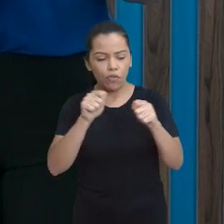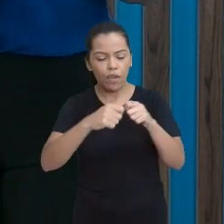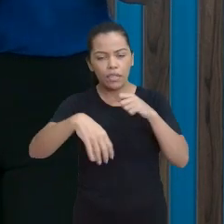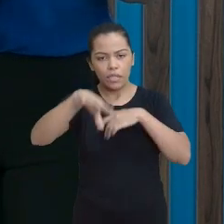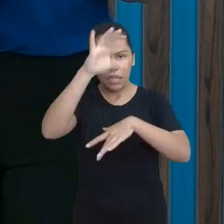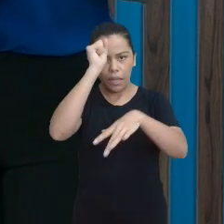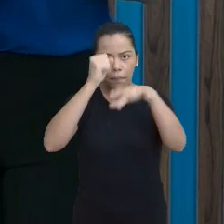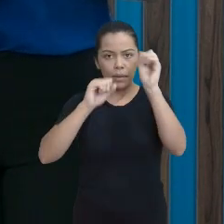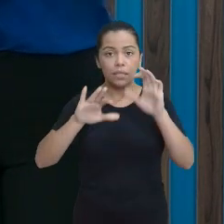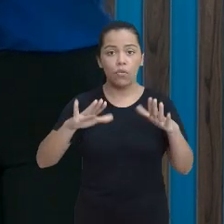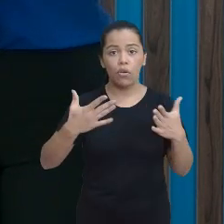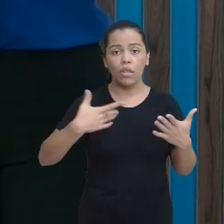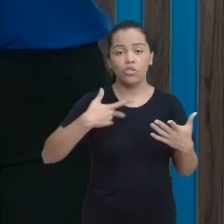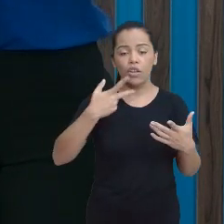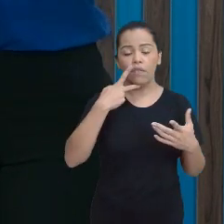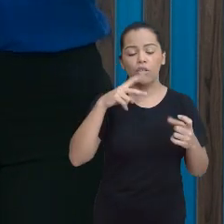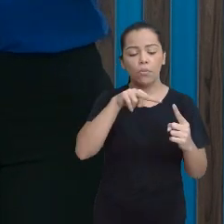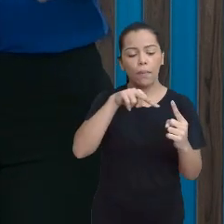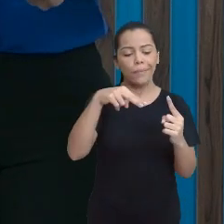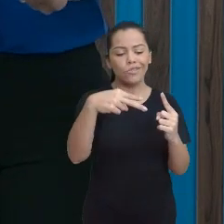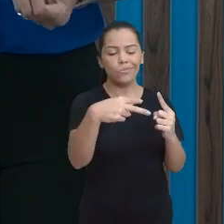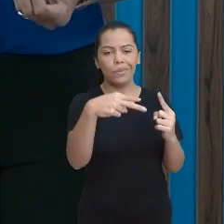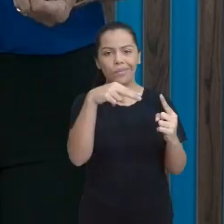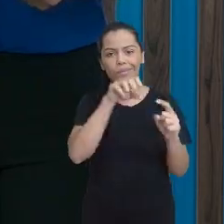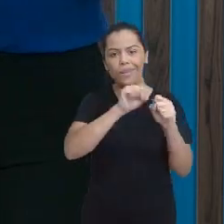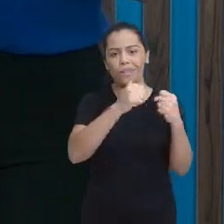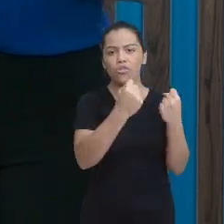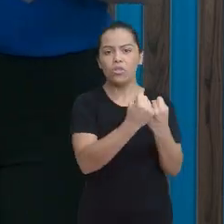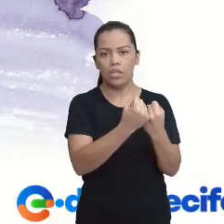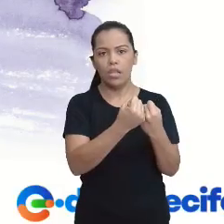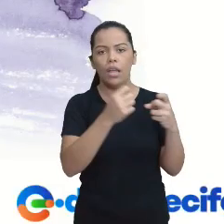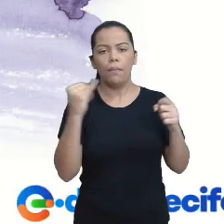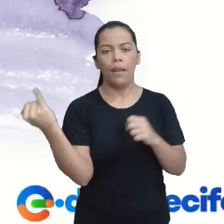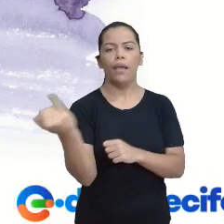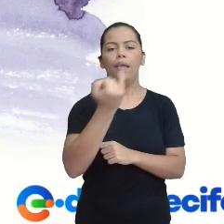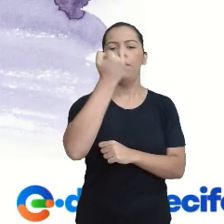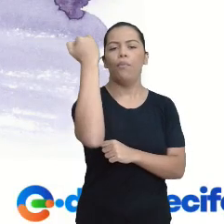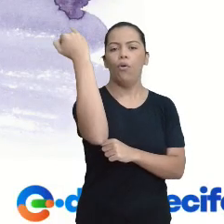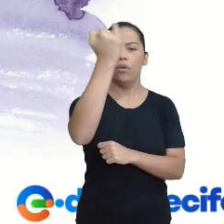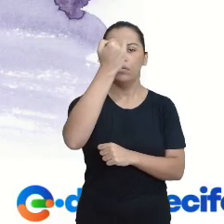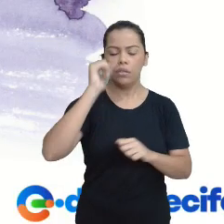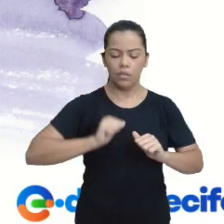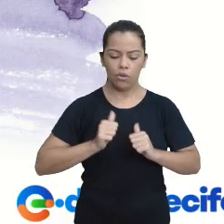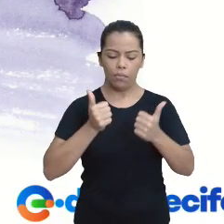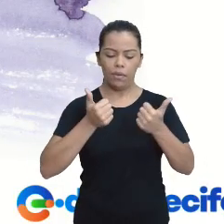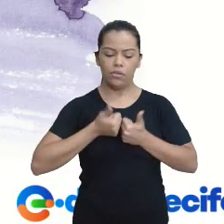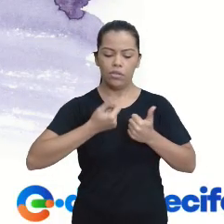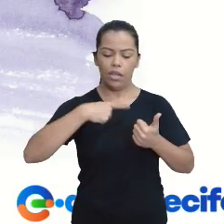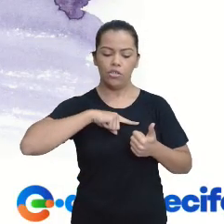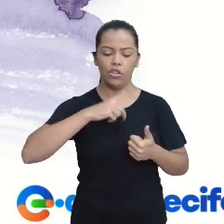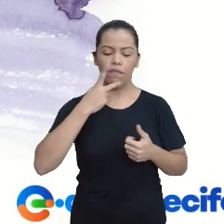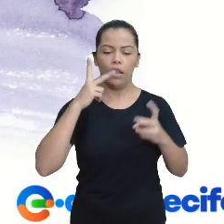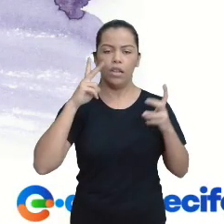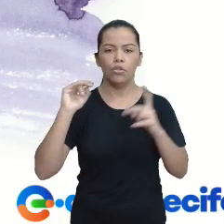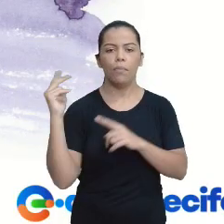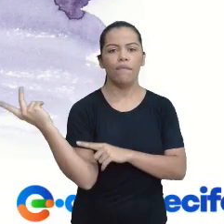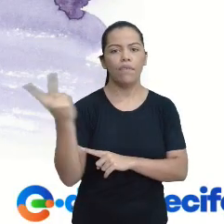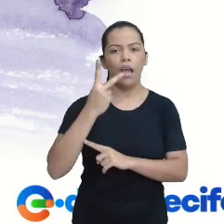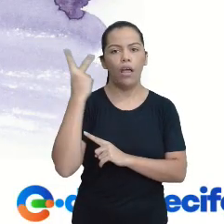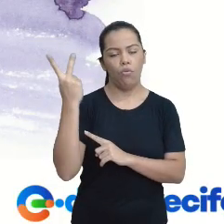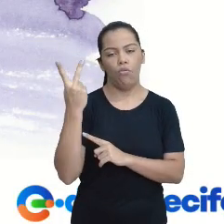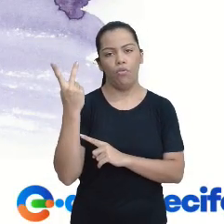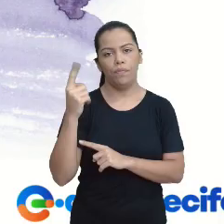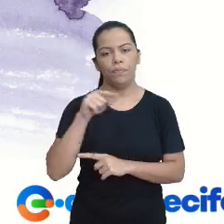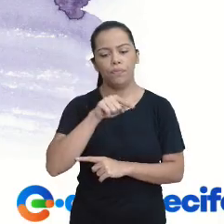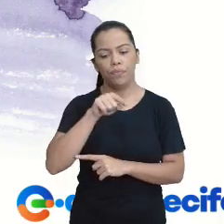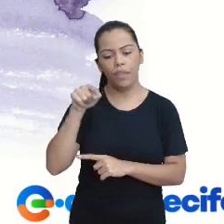da sociedade para a importância do bem-estar, a gente está falando de pensar em valores, né? E esses valores